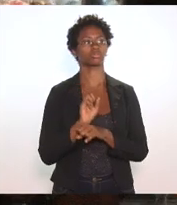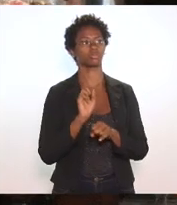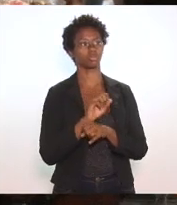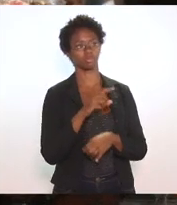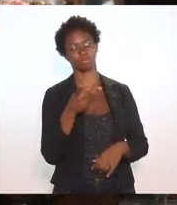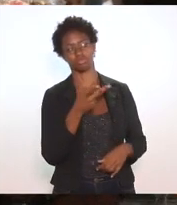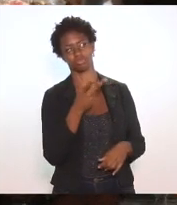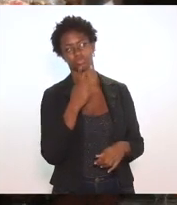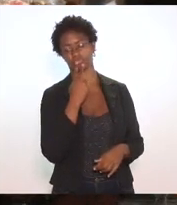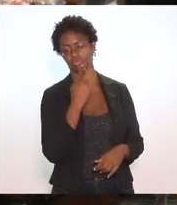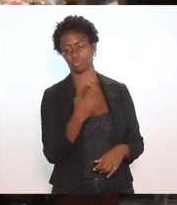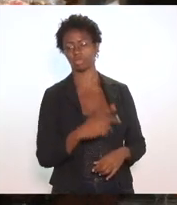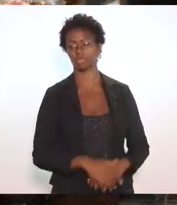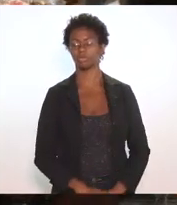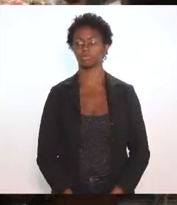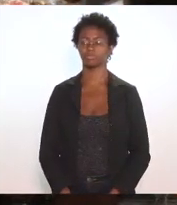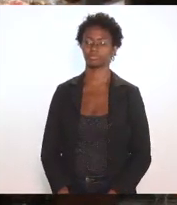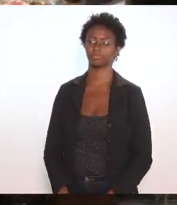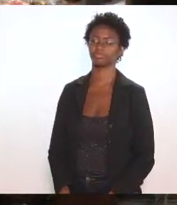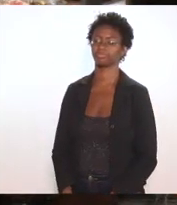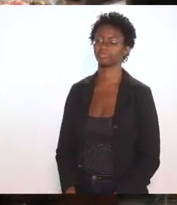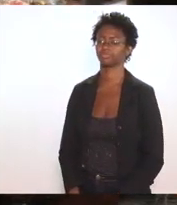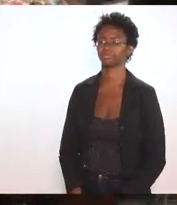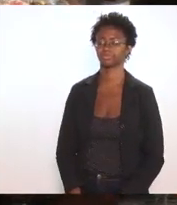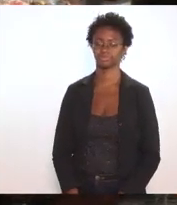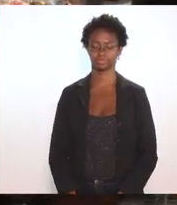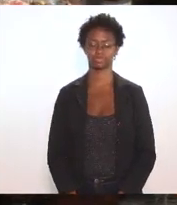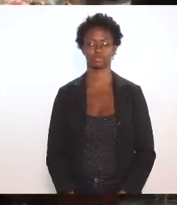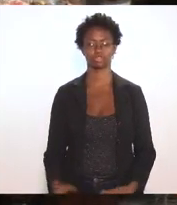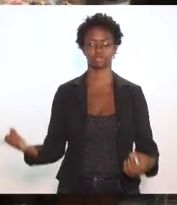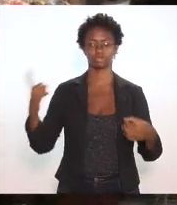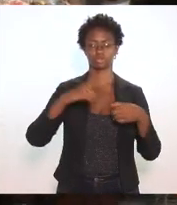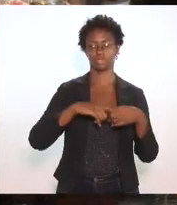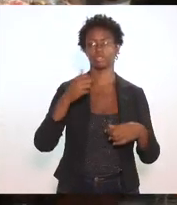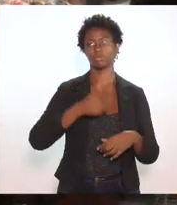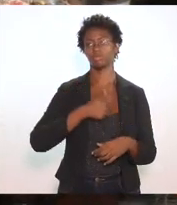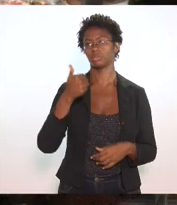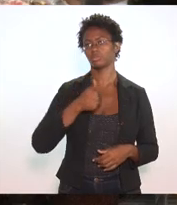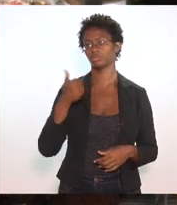manifestação dos dois parlamentares. Retorno ao primeiro projeto da pauta,